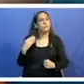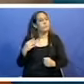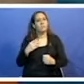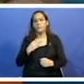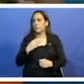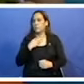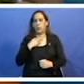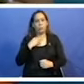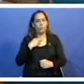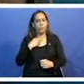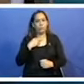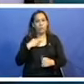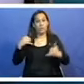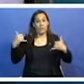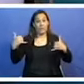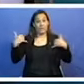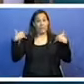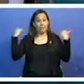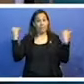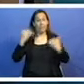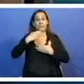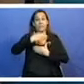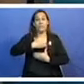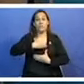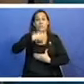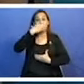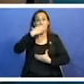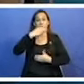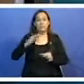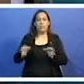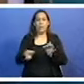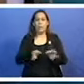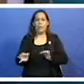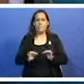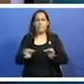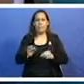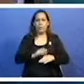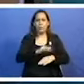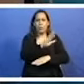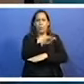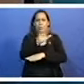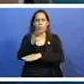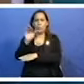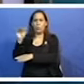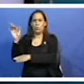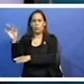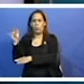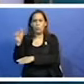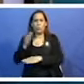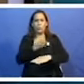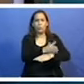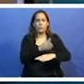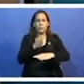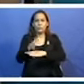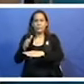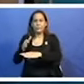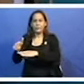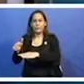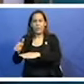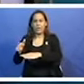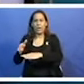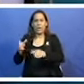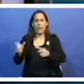poder acontecer. Preparou os seus convites, foi depressa a entregar. E em cada